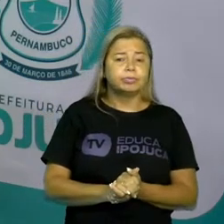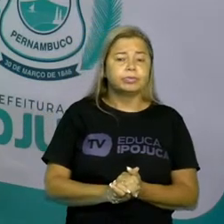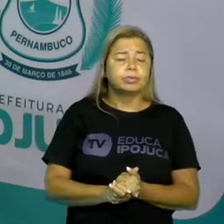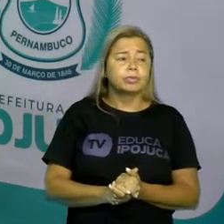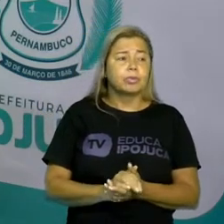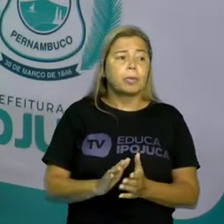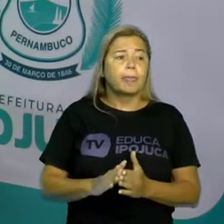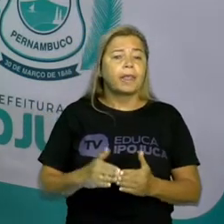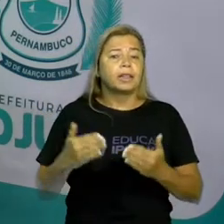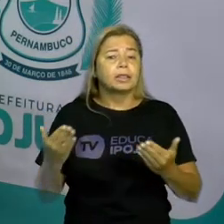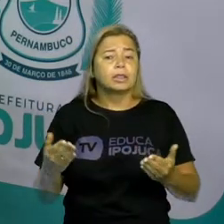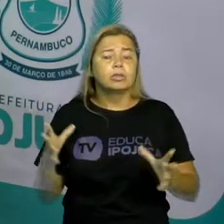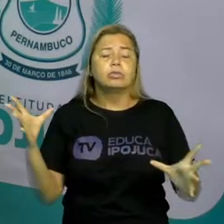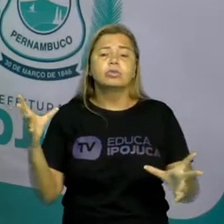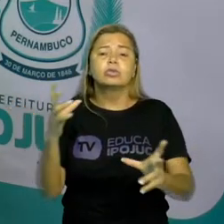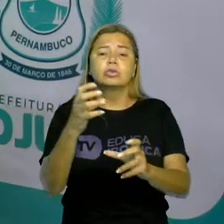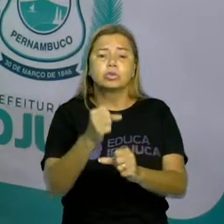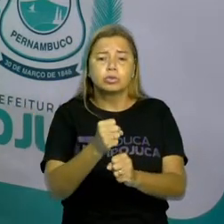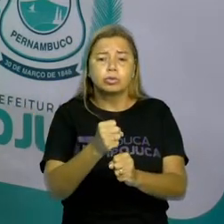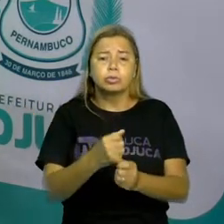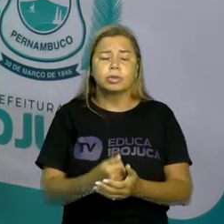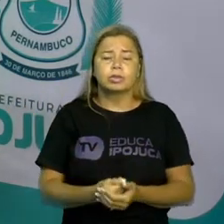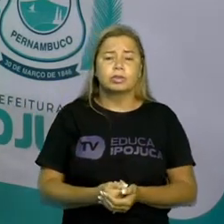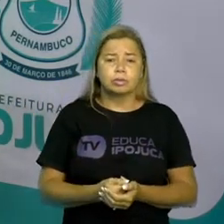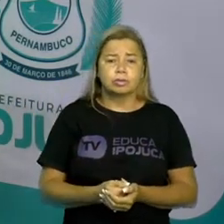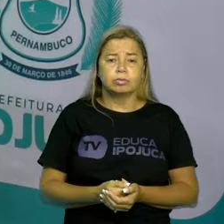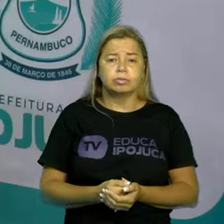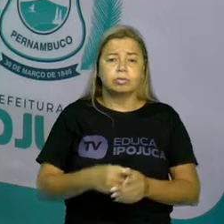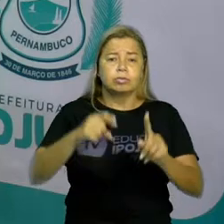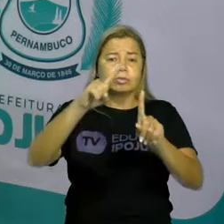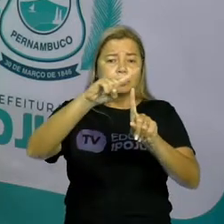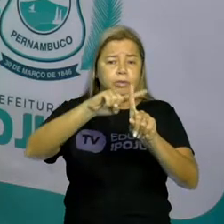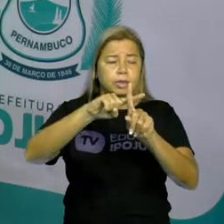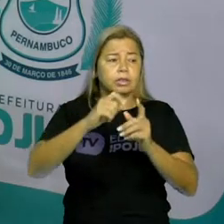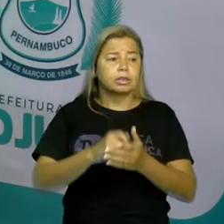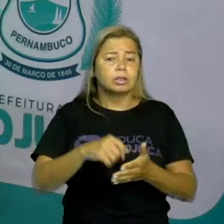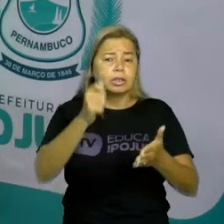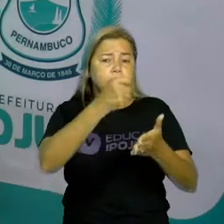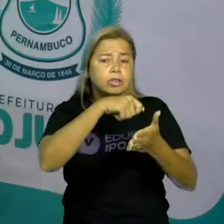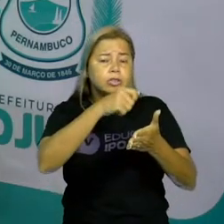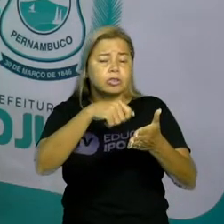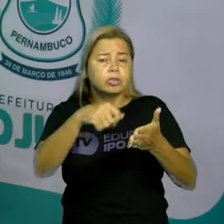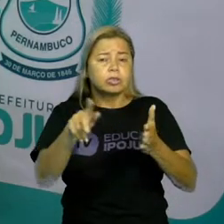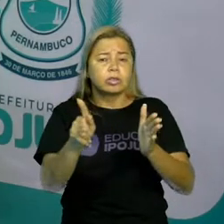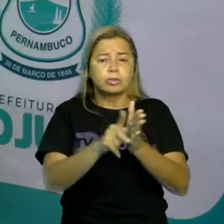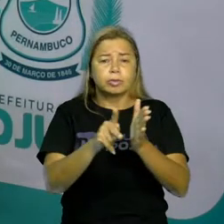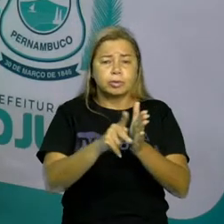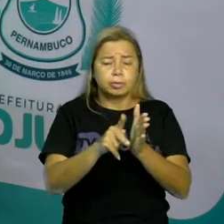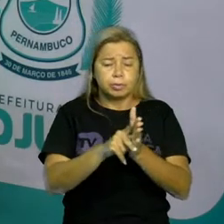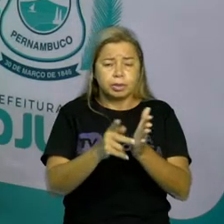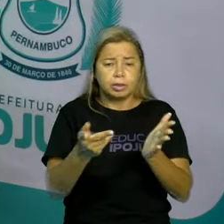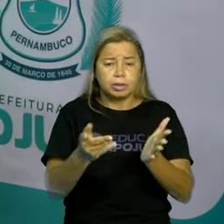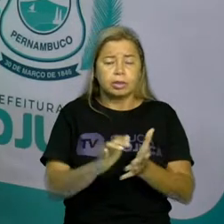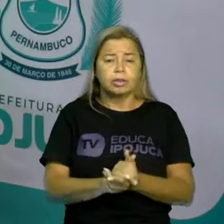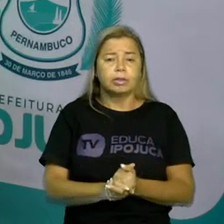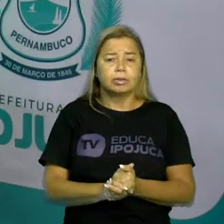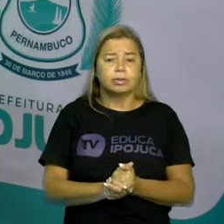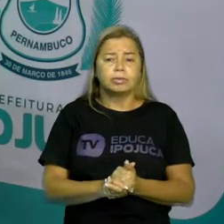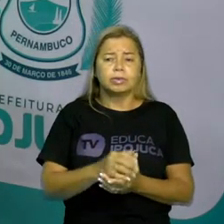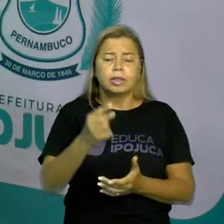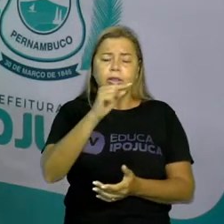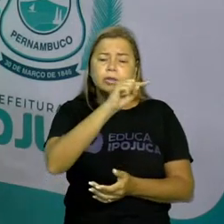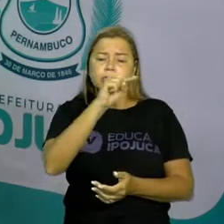3.869. Então, eu somando essas duas, quando a gente colocar lá no papel, A primeira parcela, a segunda parcela embaixo,